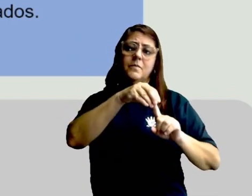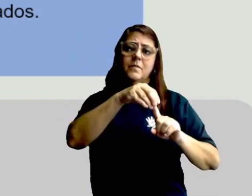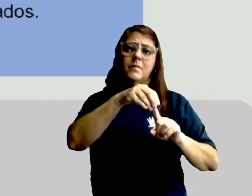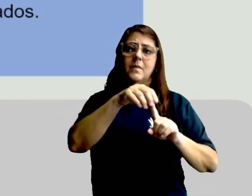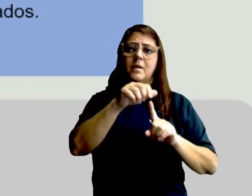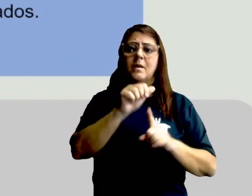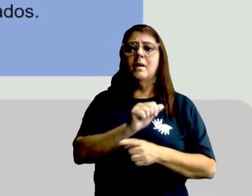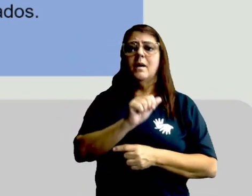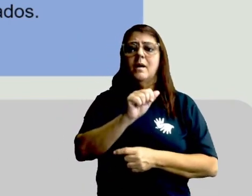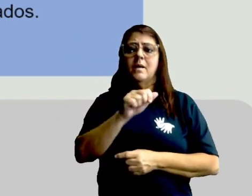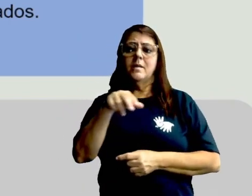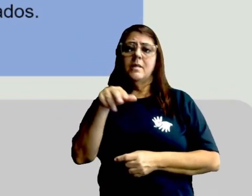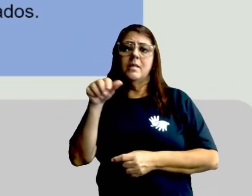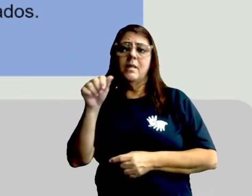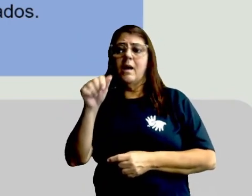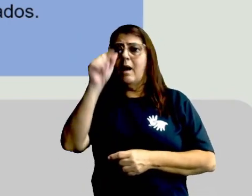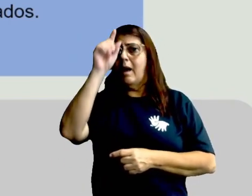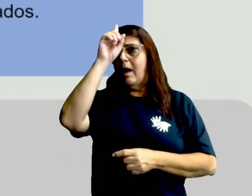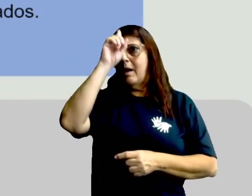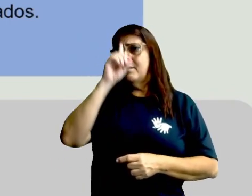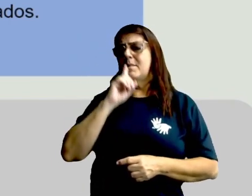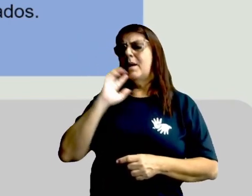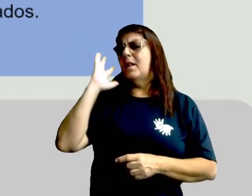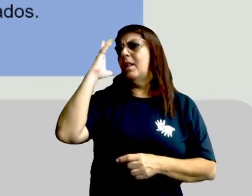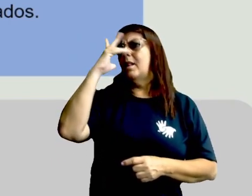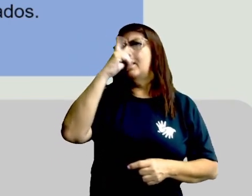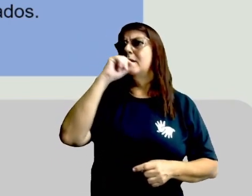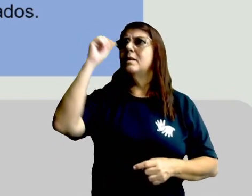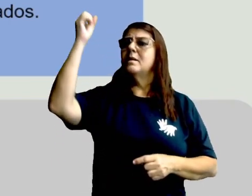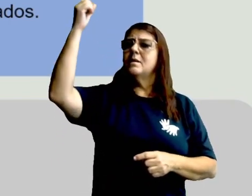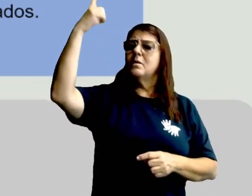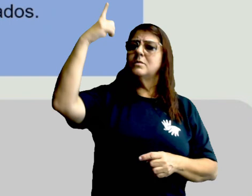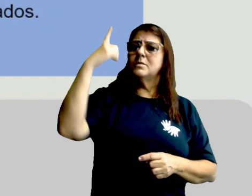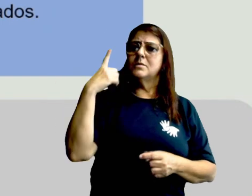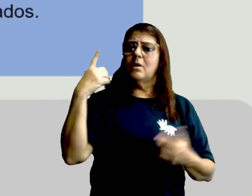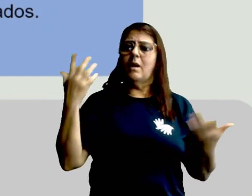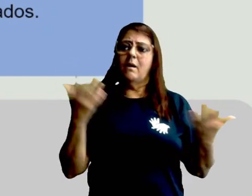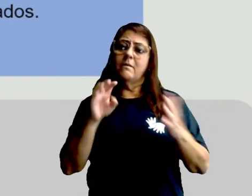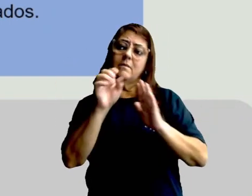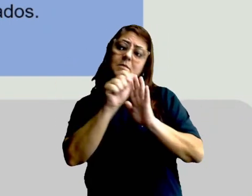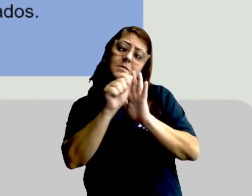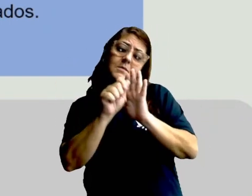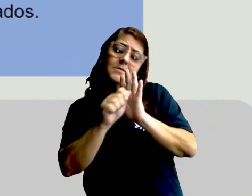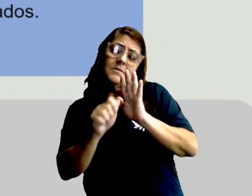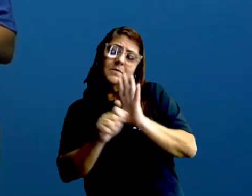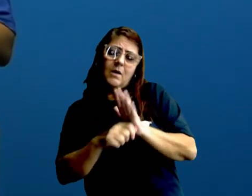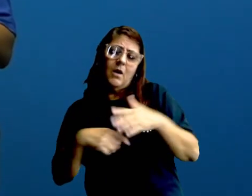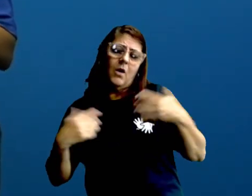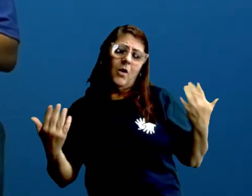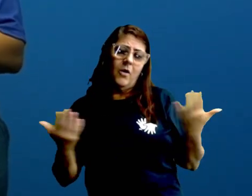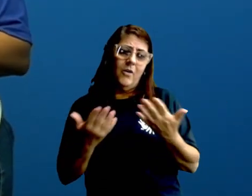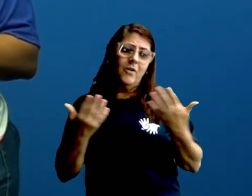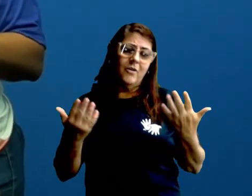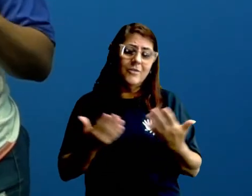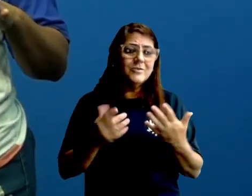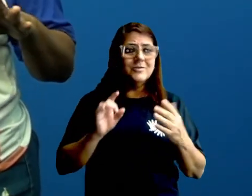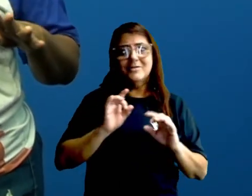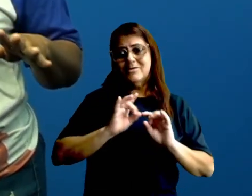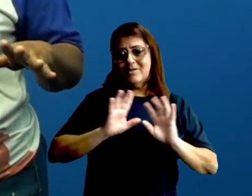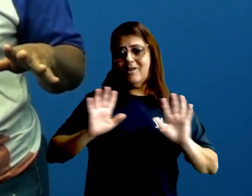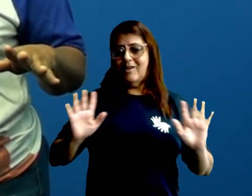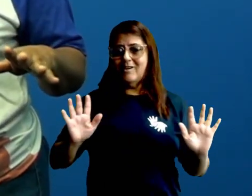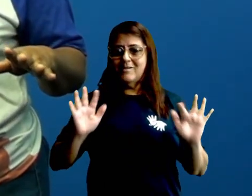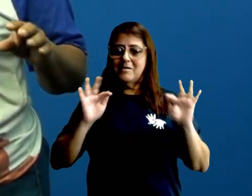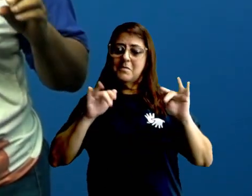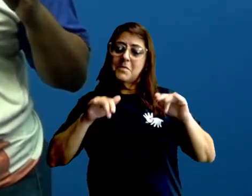de estrela anã, não é isso? Amarela, linda. E as atividades. Bom, gente, por hoje